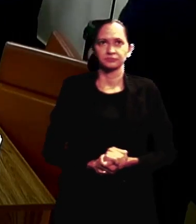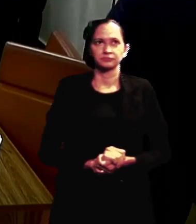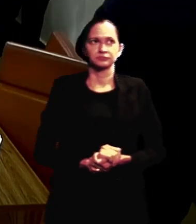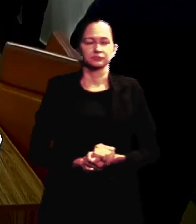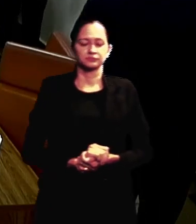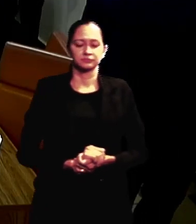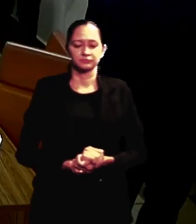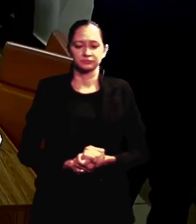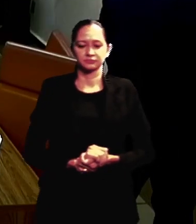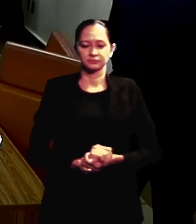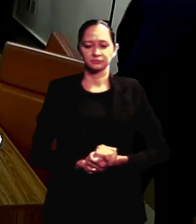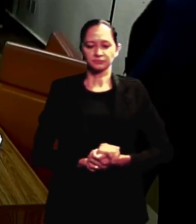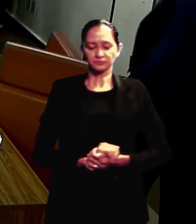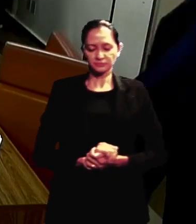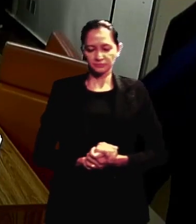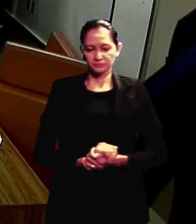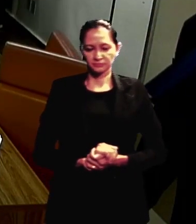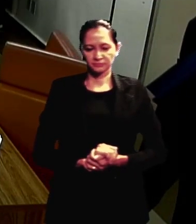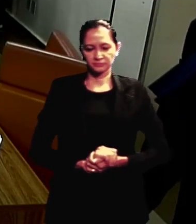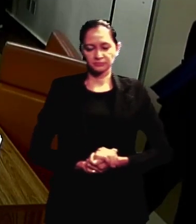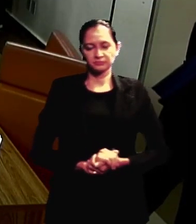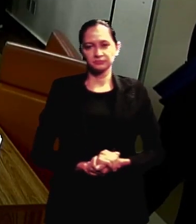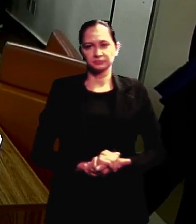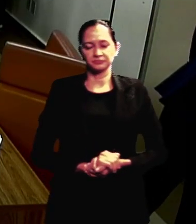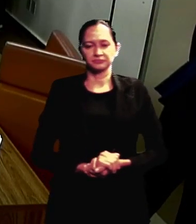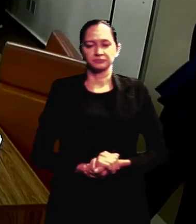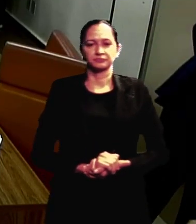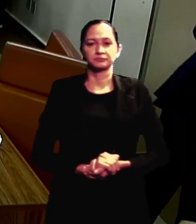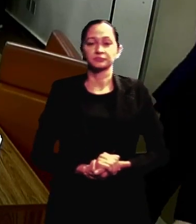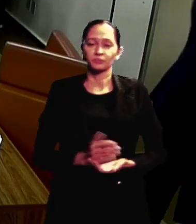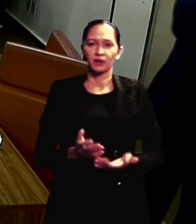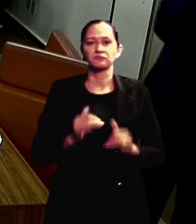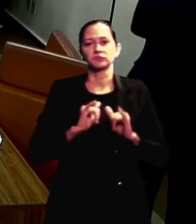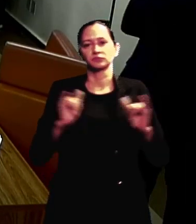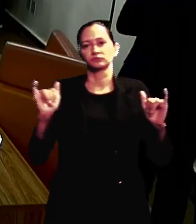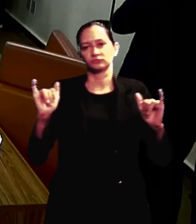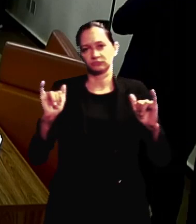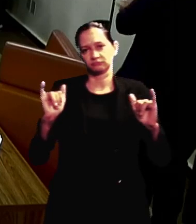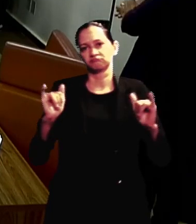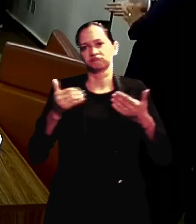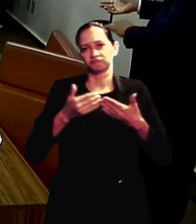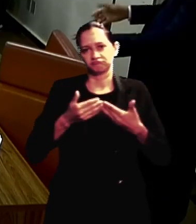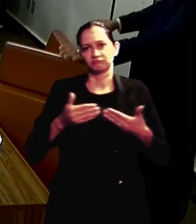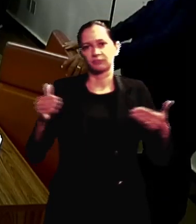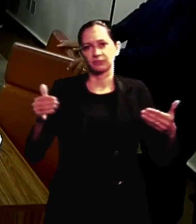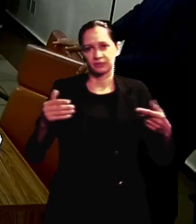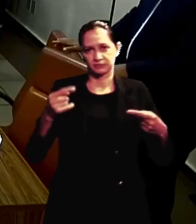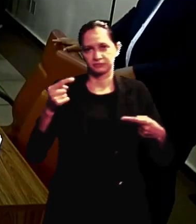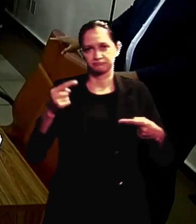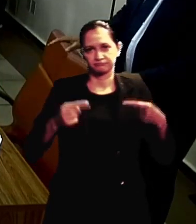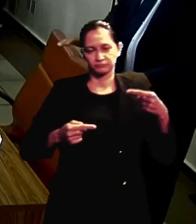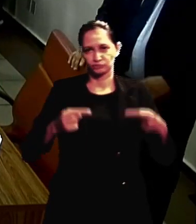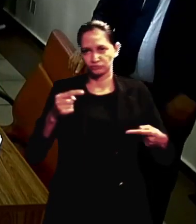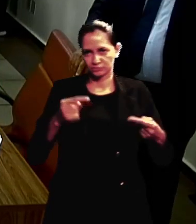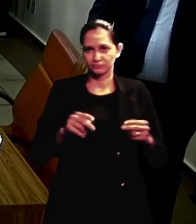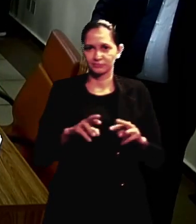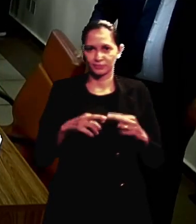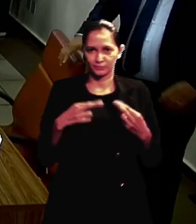Constituição e Justiça. Declaro a presente sessão